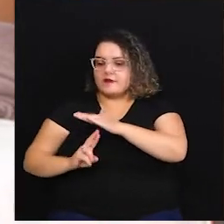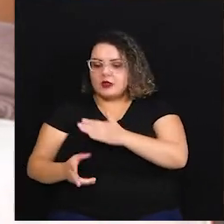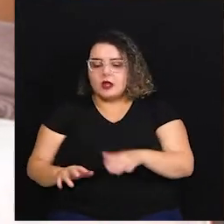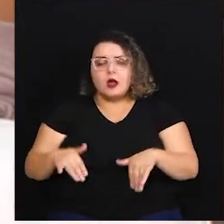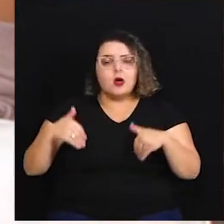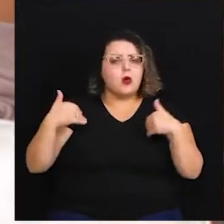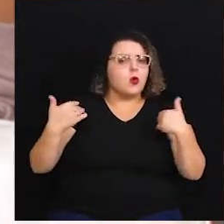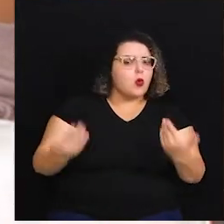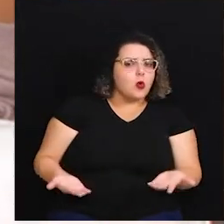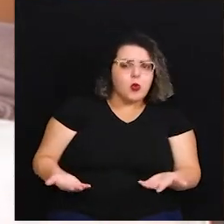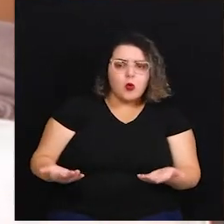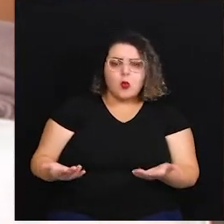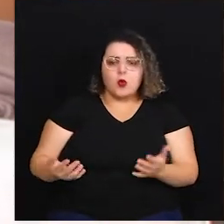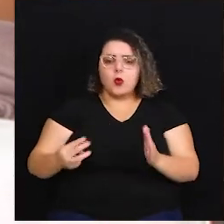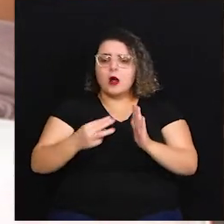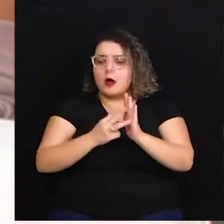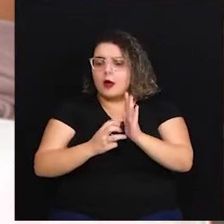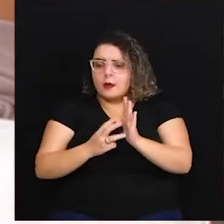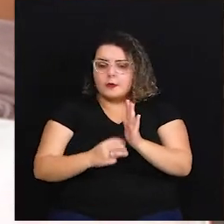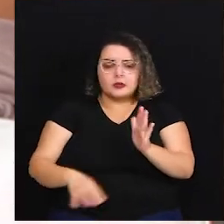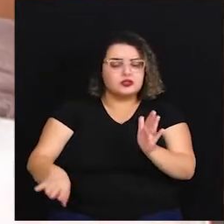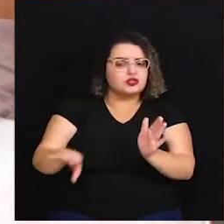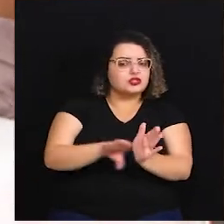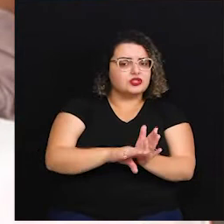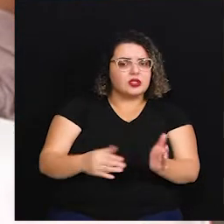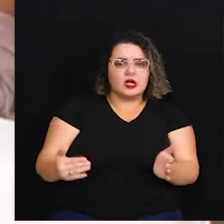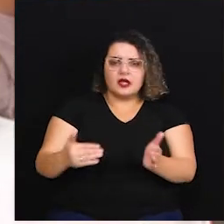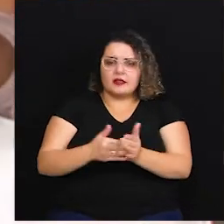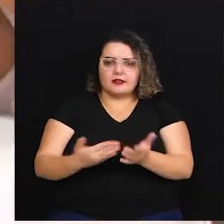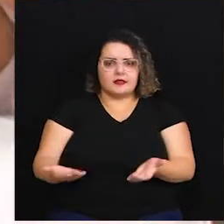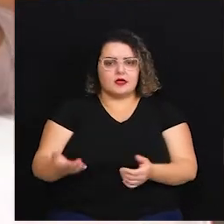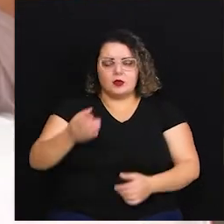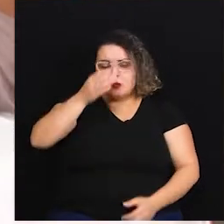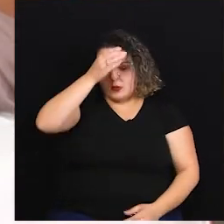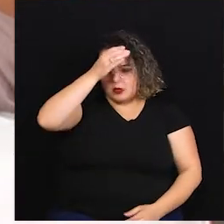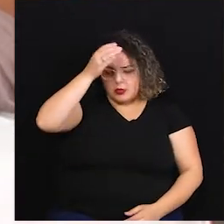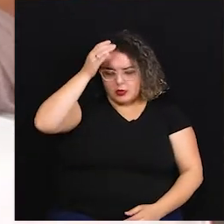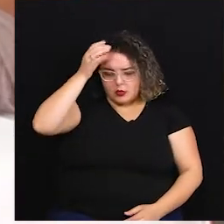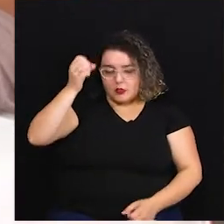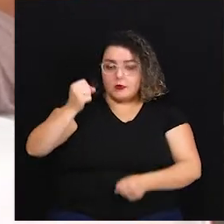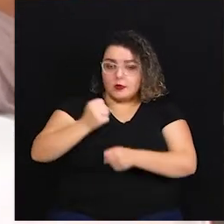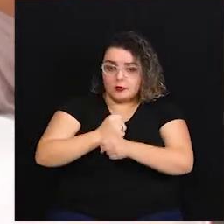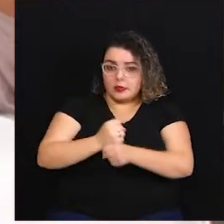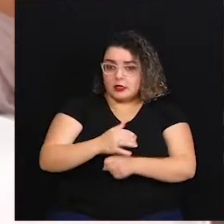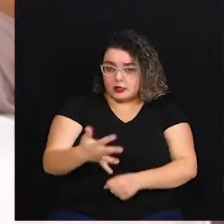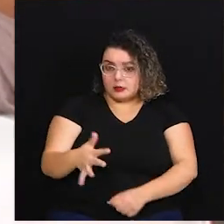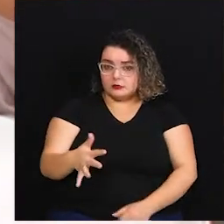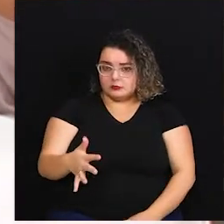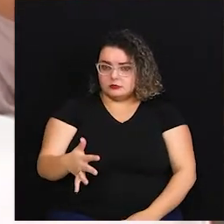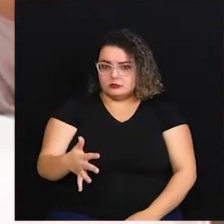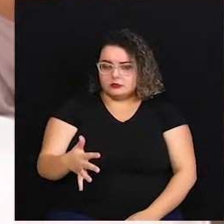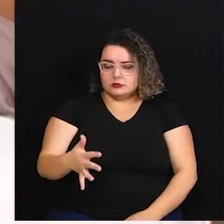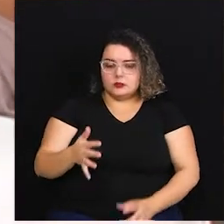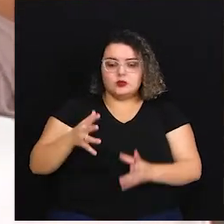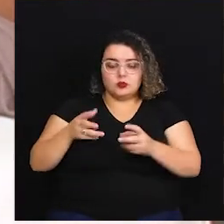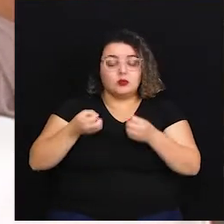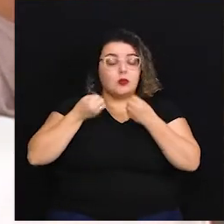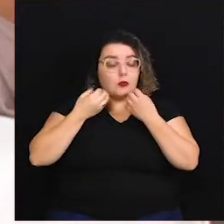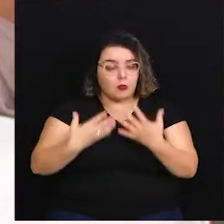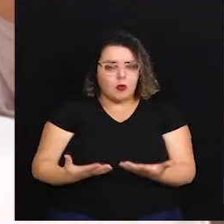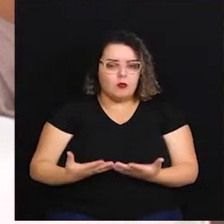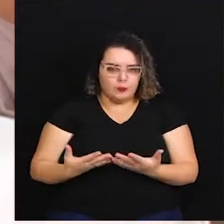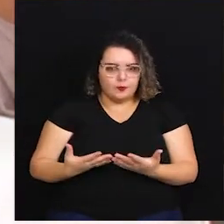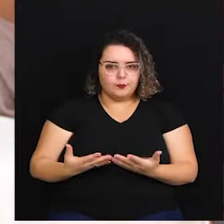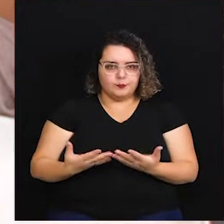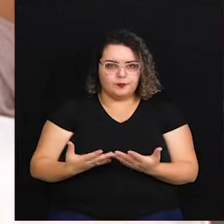em feiras. Qual foi o seu método para chegar até o seu cliente? Foi um ano, naquela época, era uma época que estava tudo